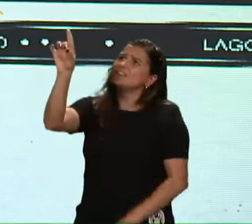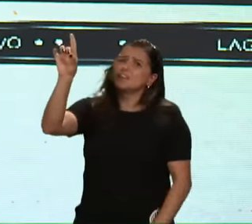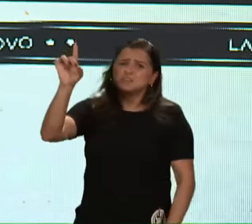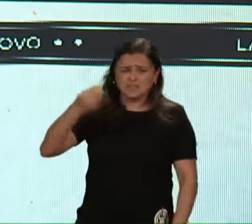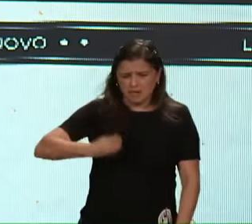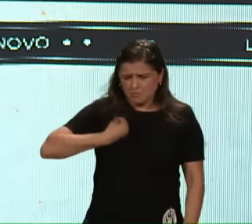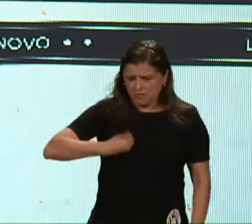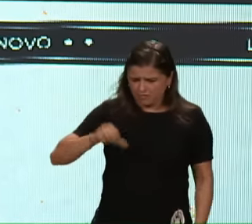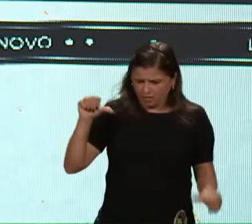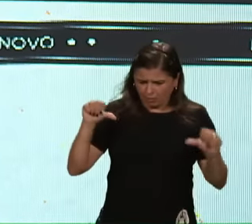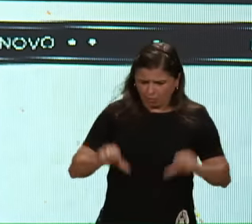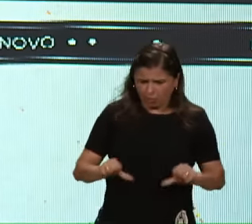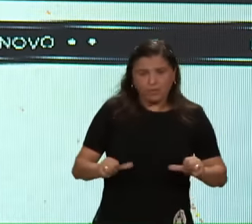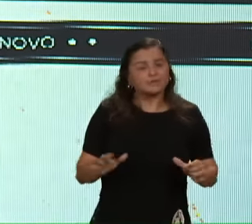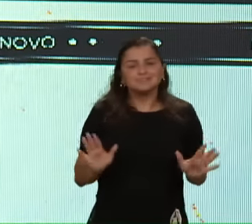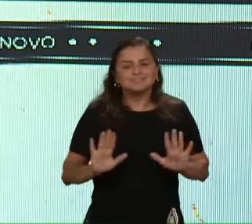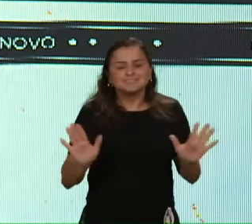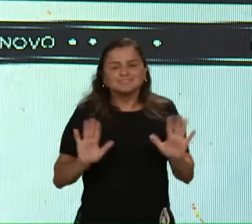inferno. Não.